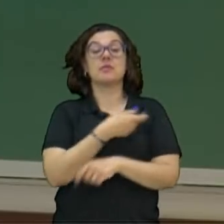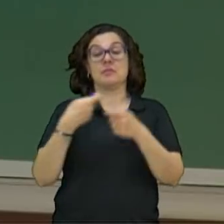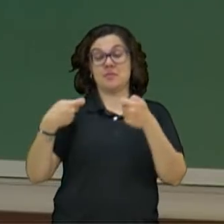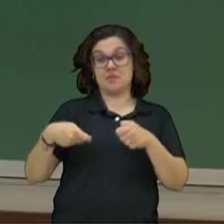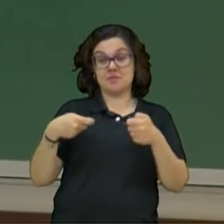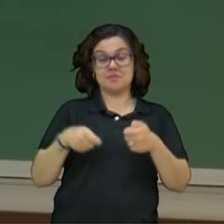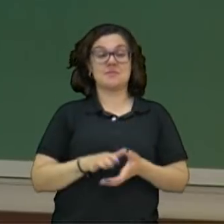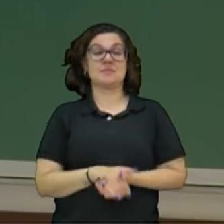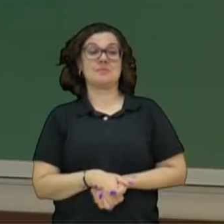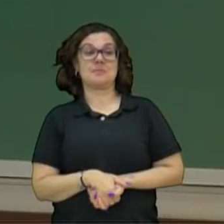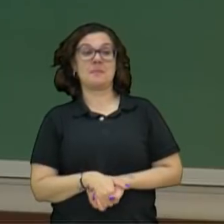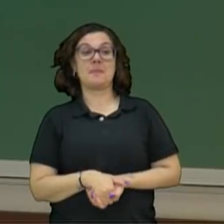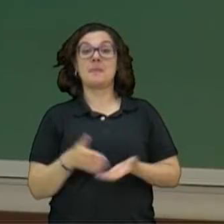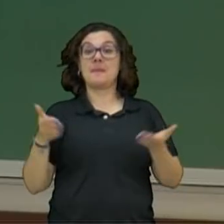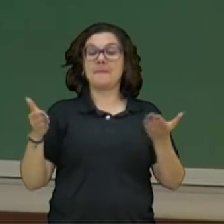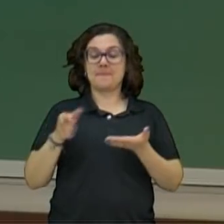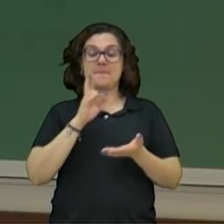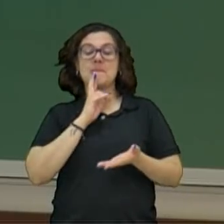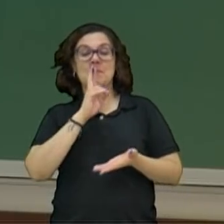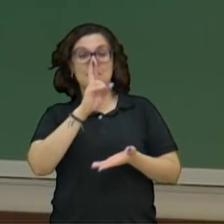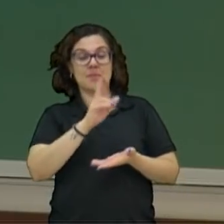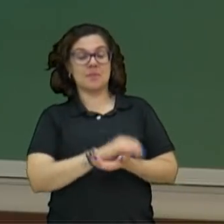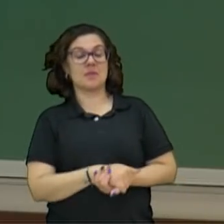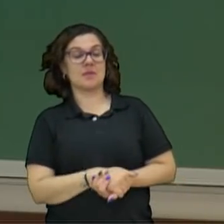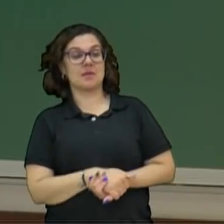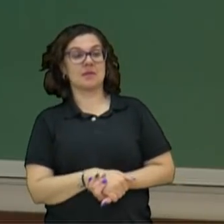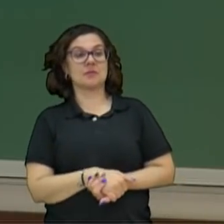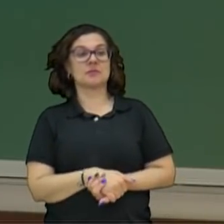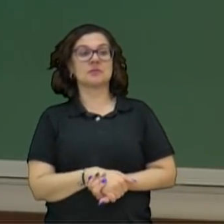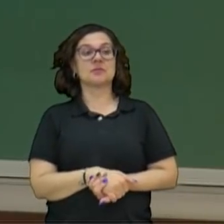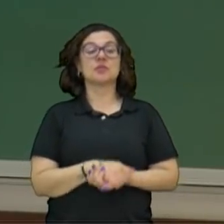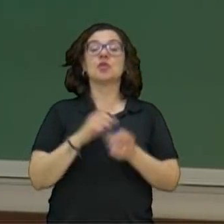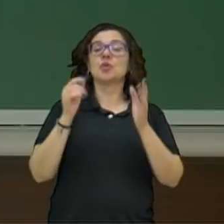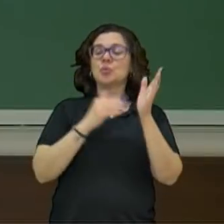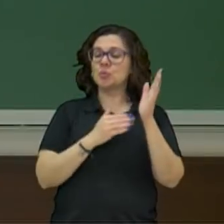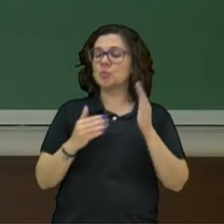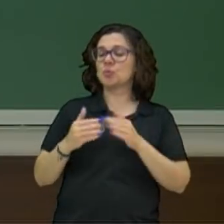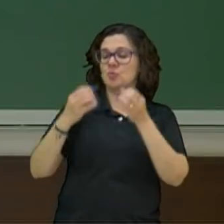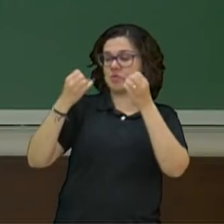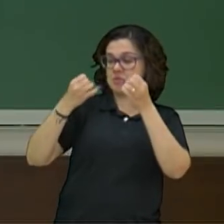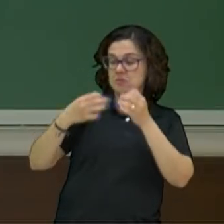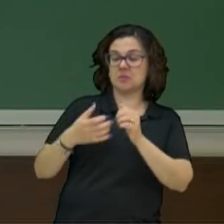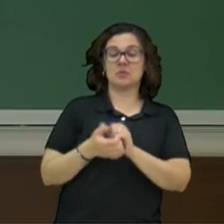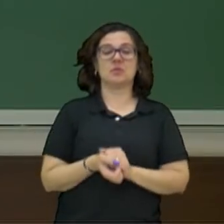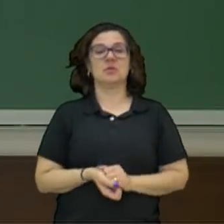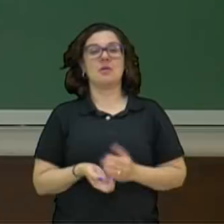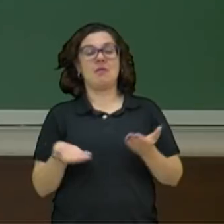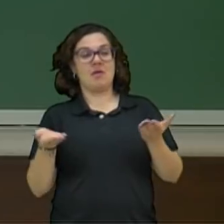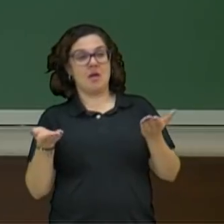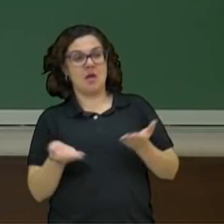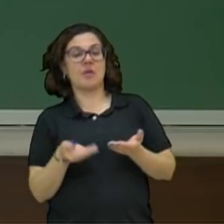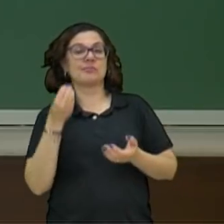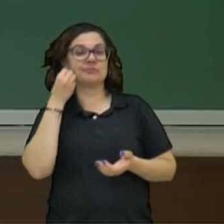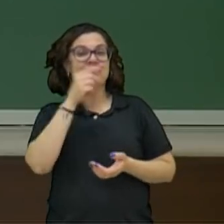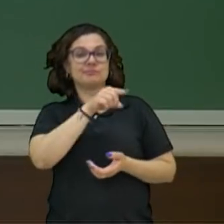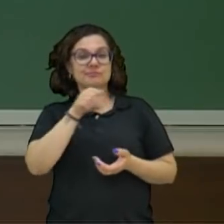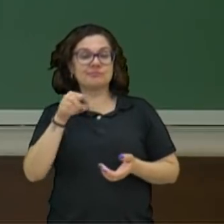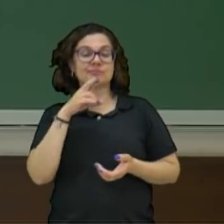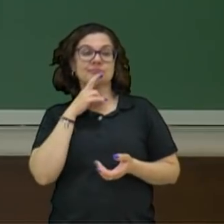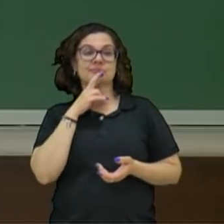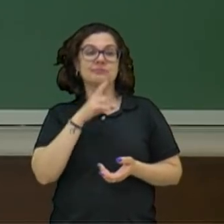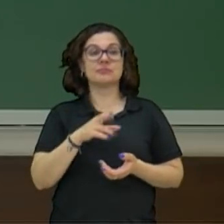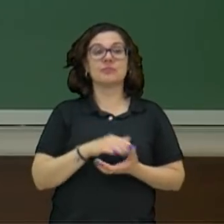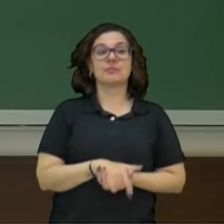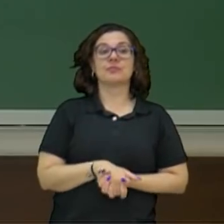saúde, tá? E, seguindo então, com base no que nós falamos até aqui, agora tenta aí responder com as